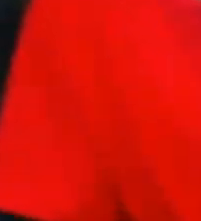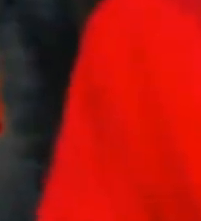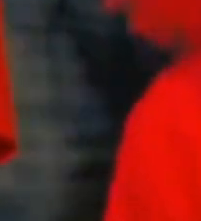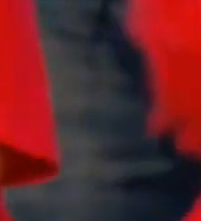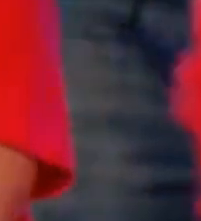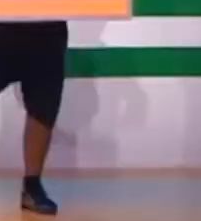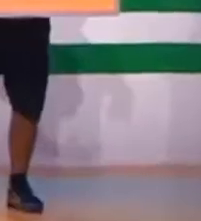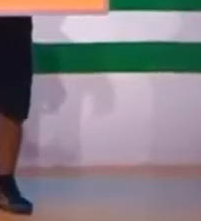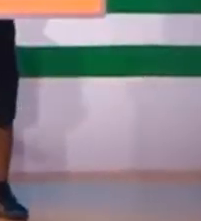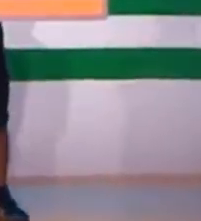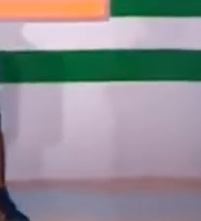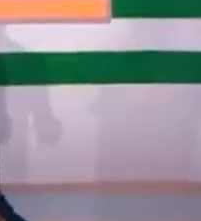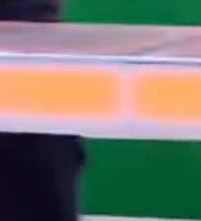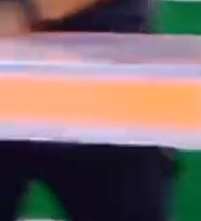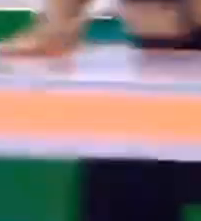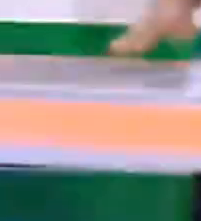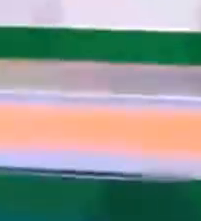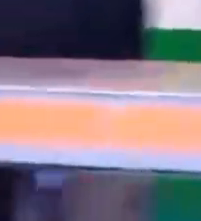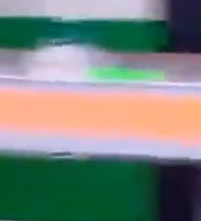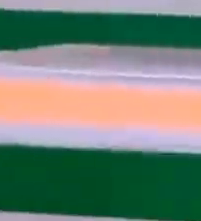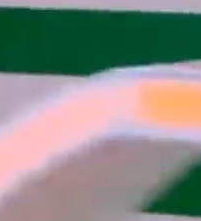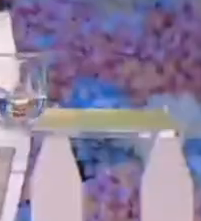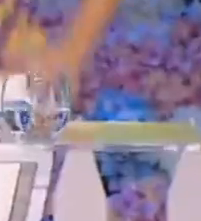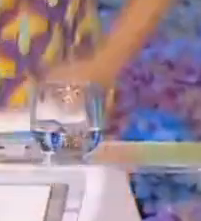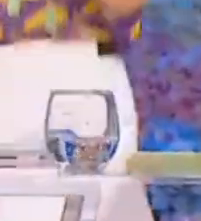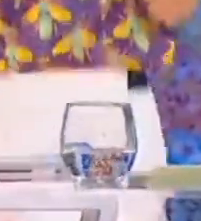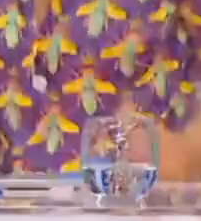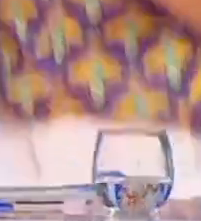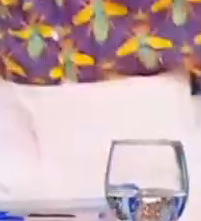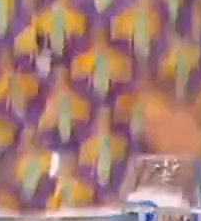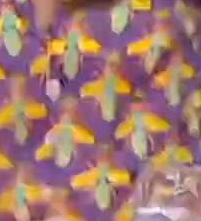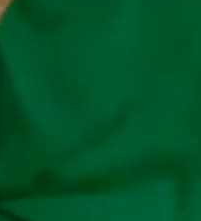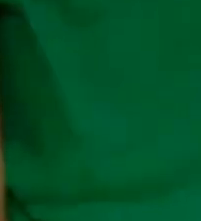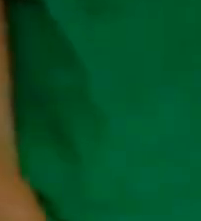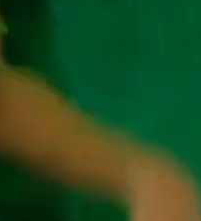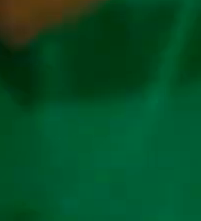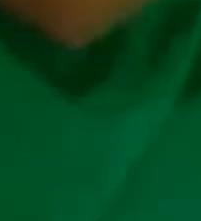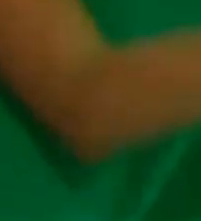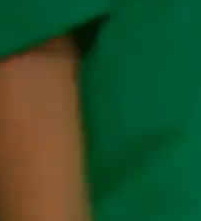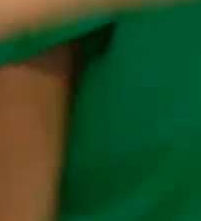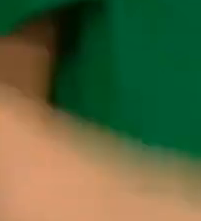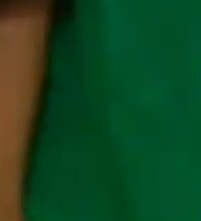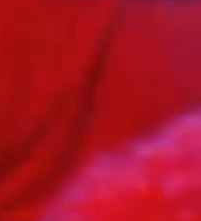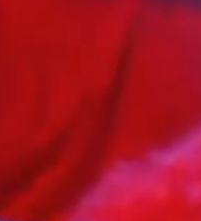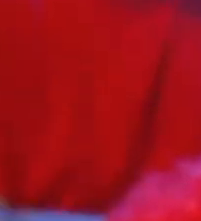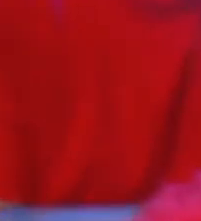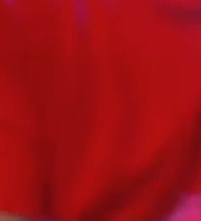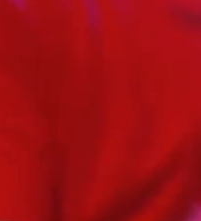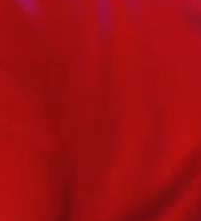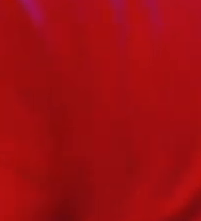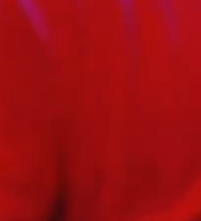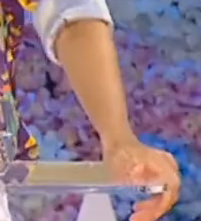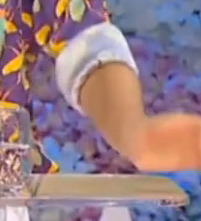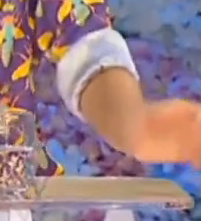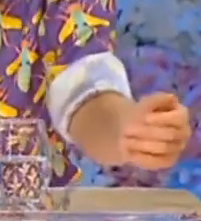Portugal está à prova na RTP1. Mas que está bom! Olhos nos olhos.